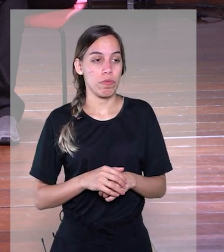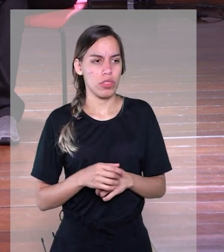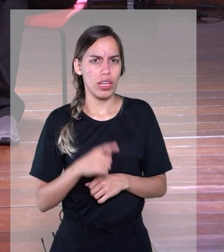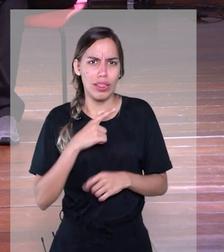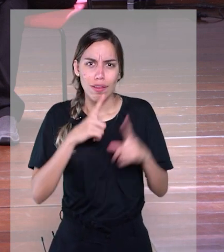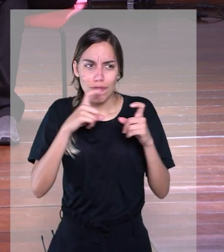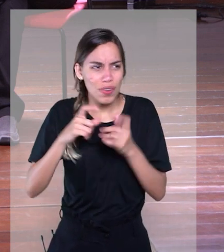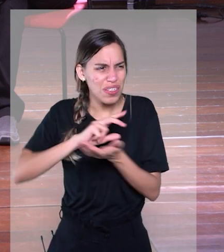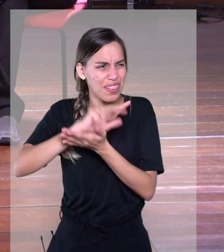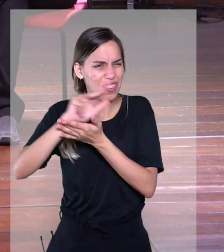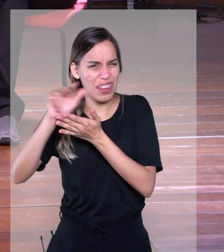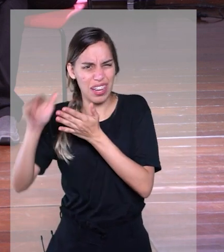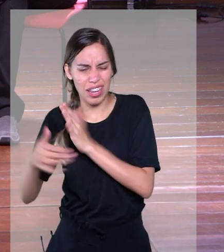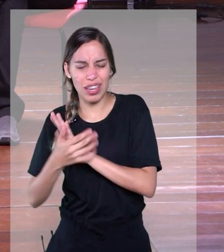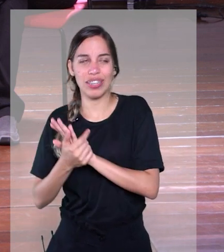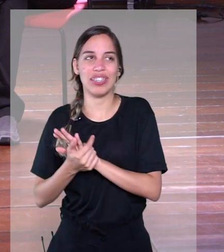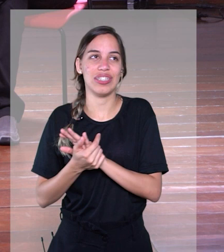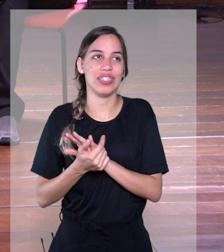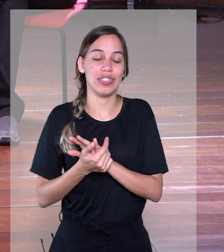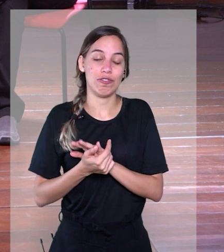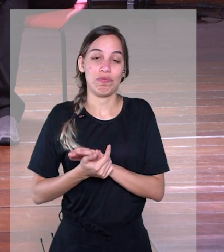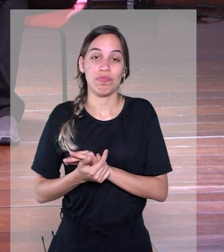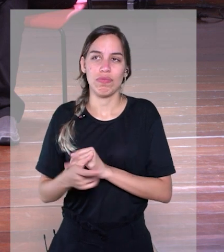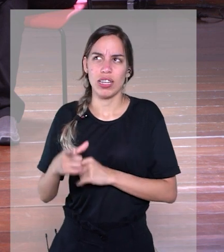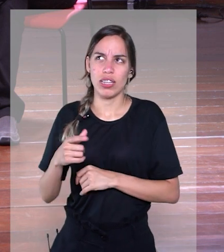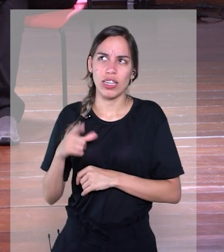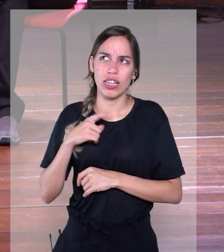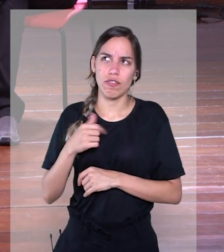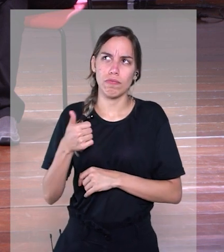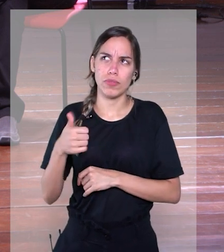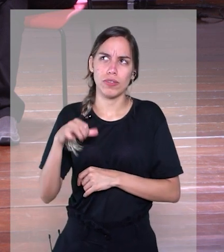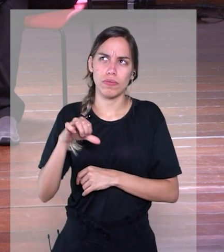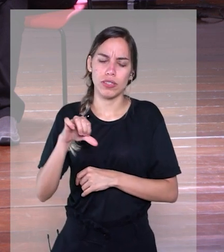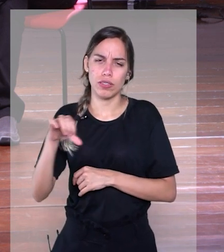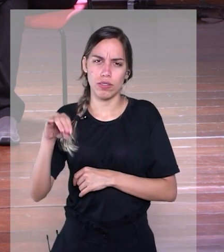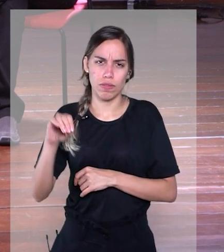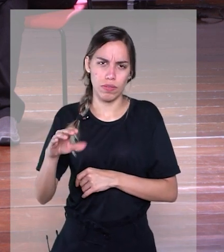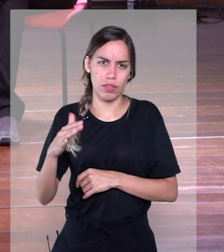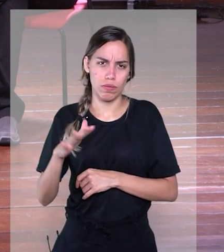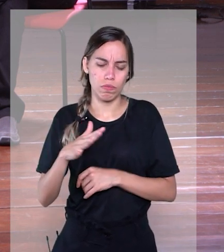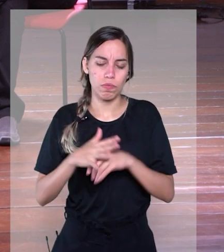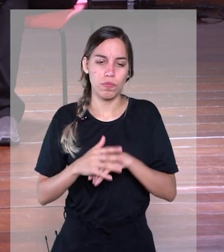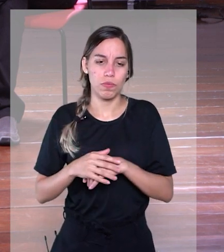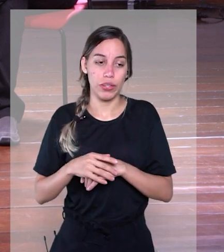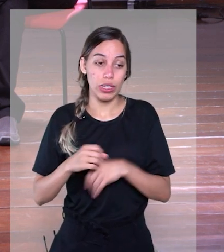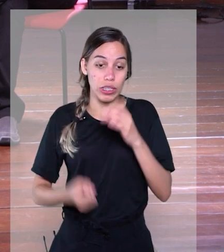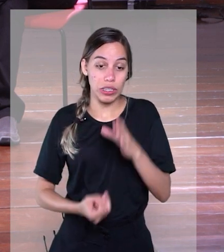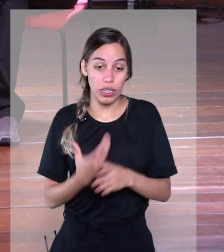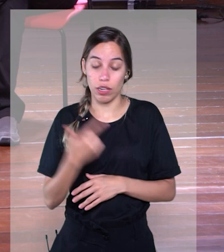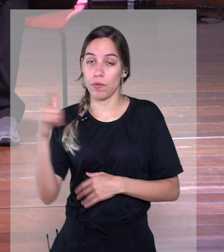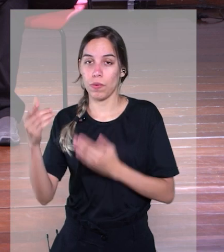fim dos 80, início dos 90, acho que foi exatamente em 1990, Salvador Monteiro e Leonel Cas, da Edições Alumbramentos, fizeram um